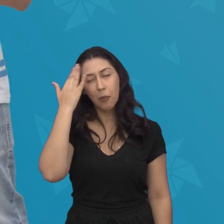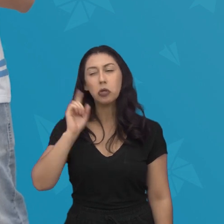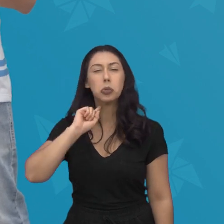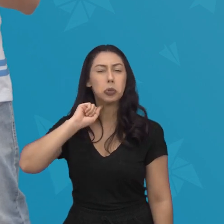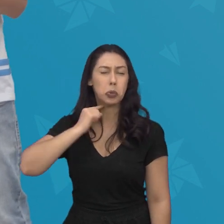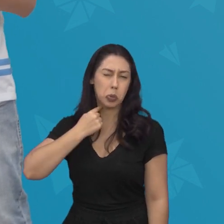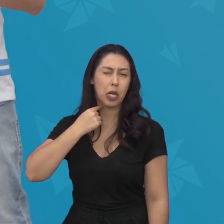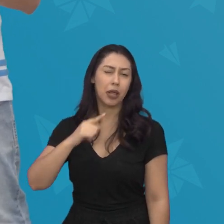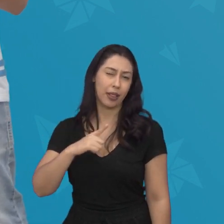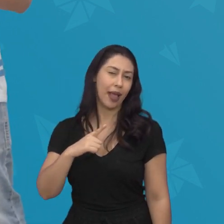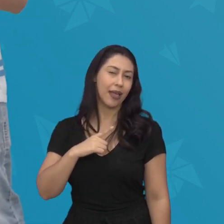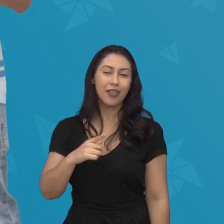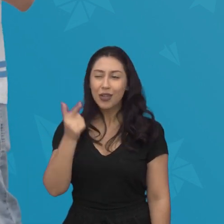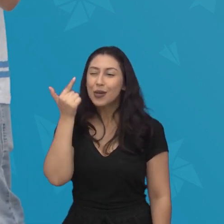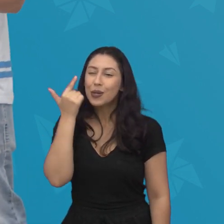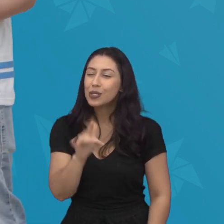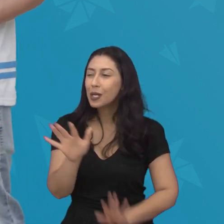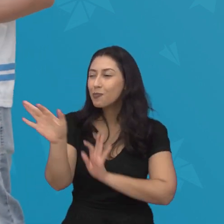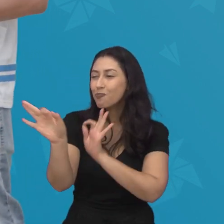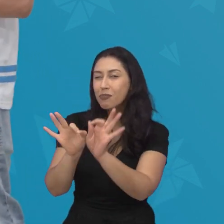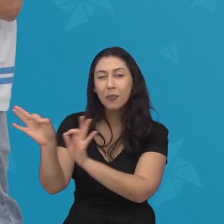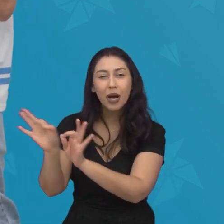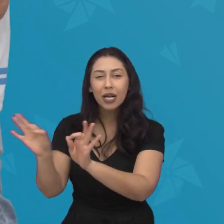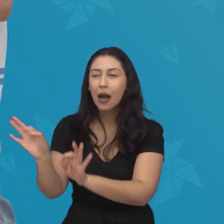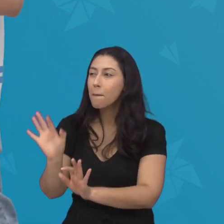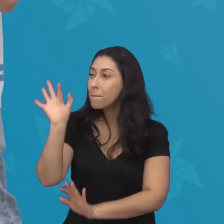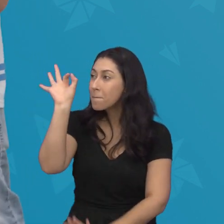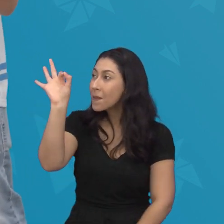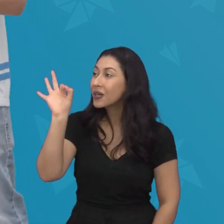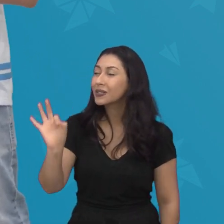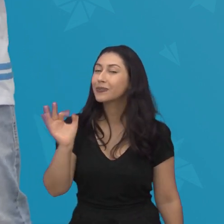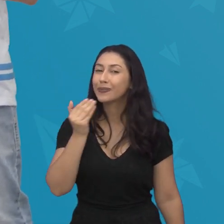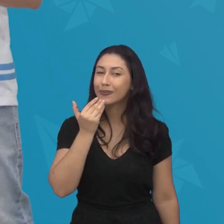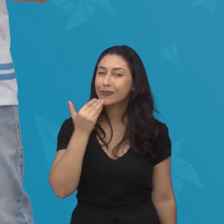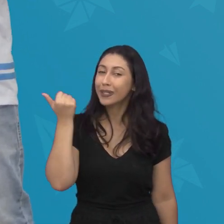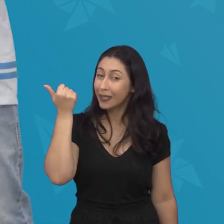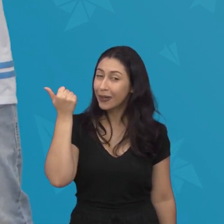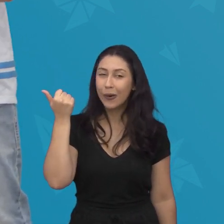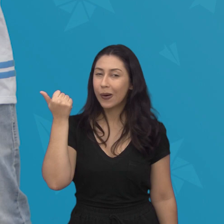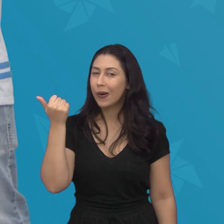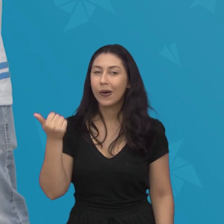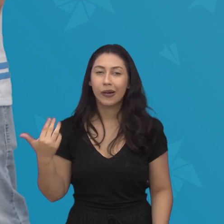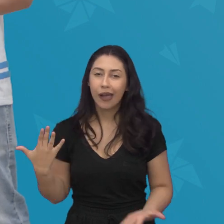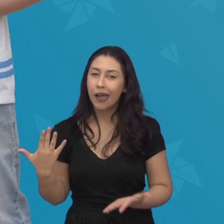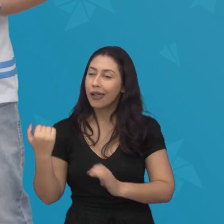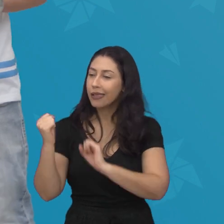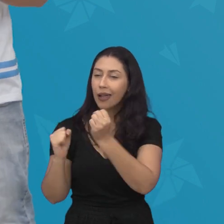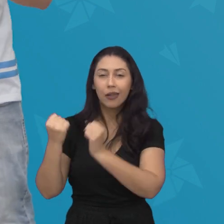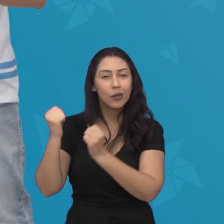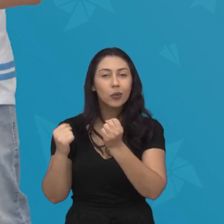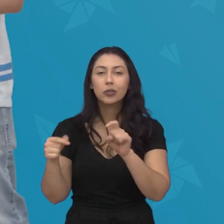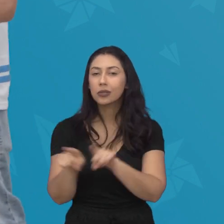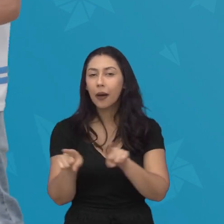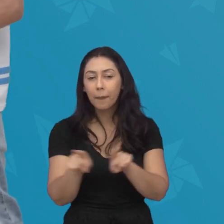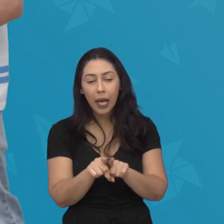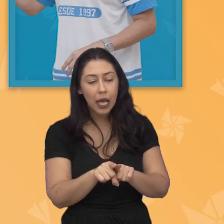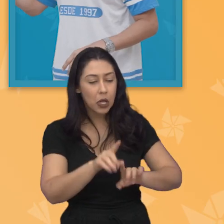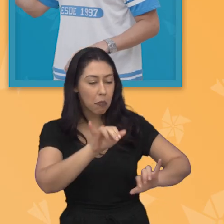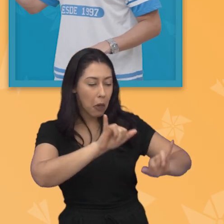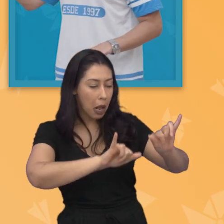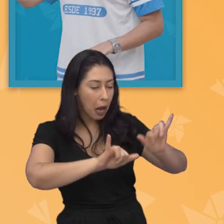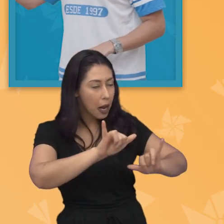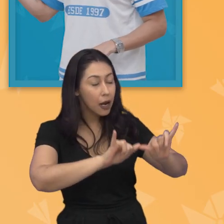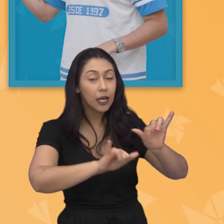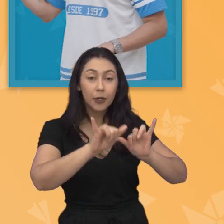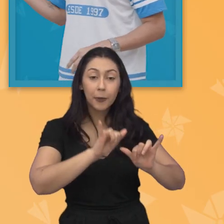a gente consegue trabalhar melhor os reagentes que a gente vai estudar ou trabalhar num processo industrial, num experimento de laboratório.